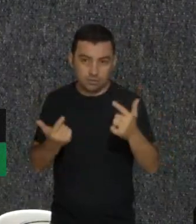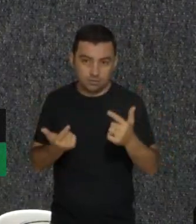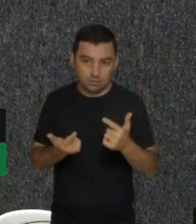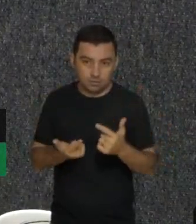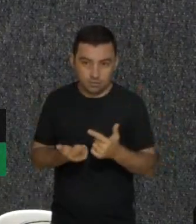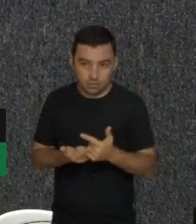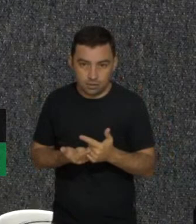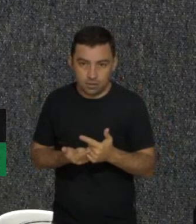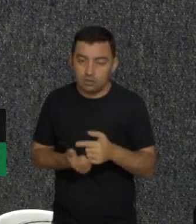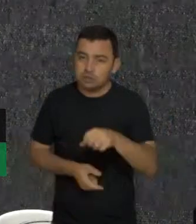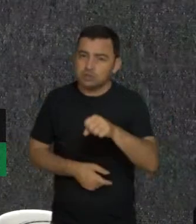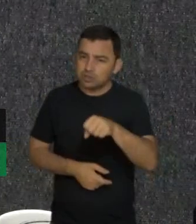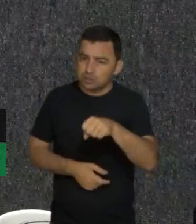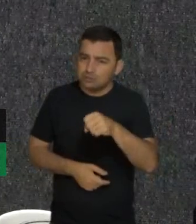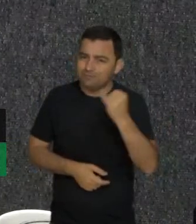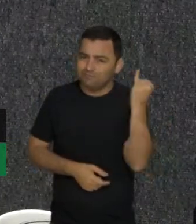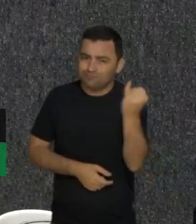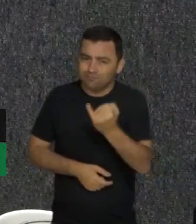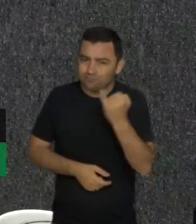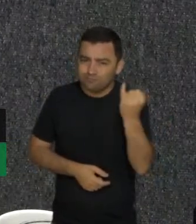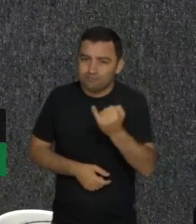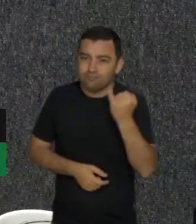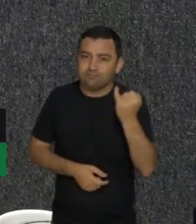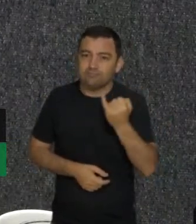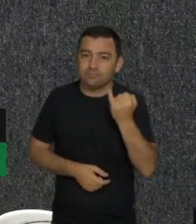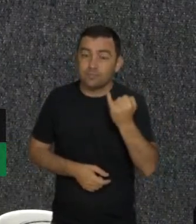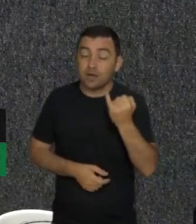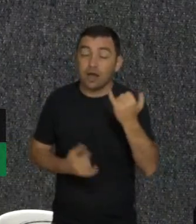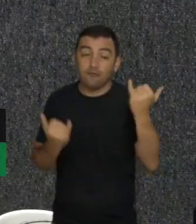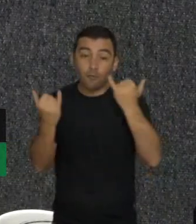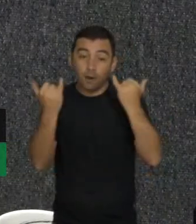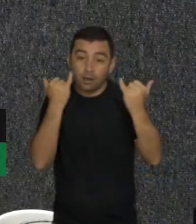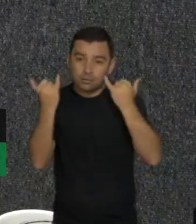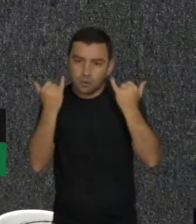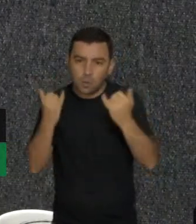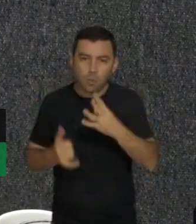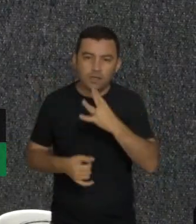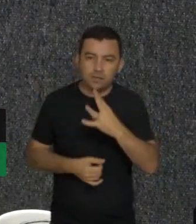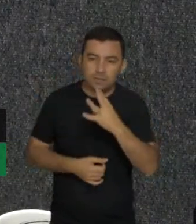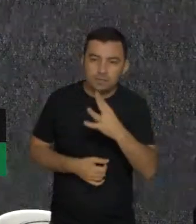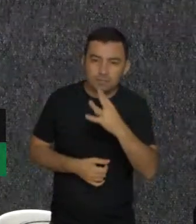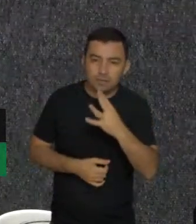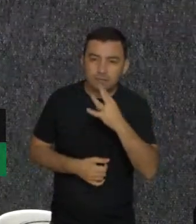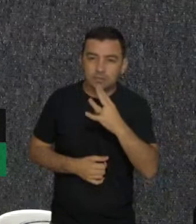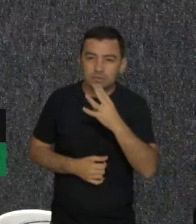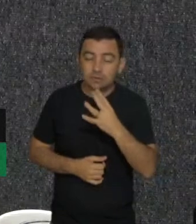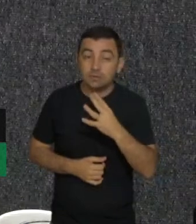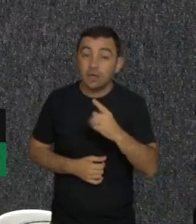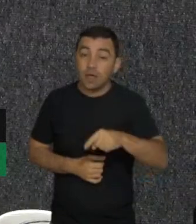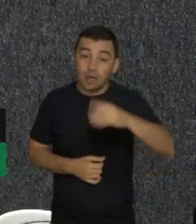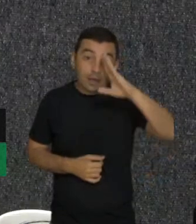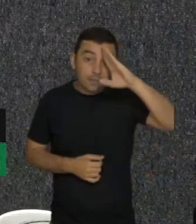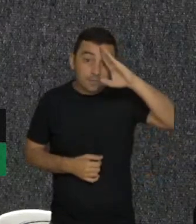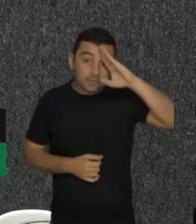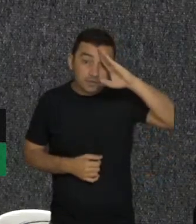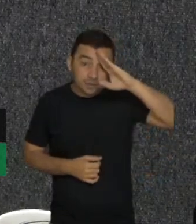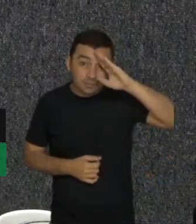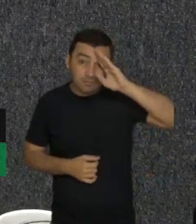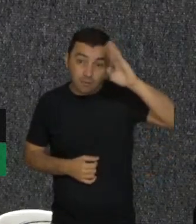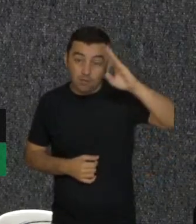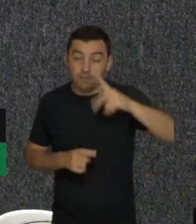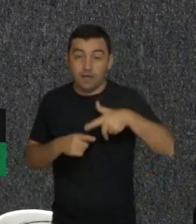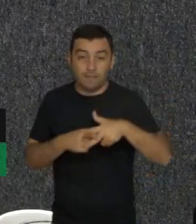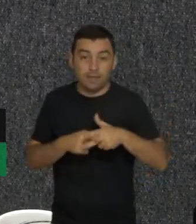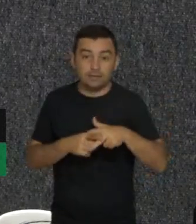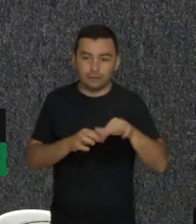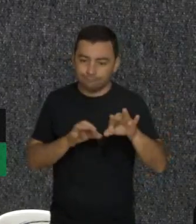tem sido fundamental porque a a informação o conhecimento é a principal ferramenta que nós temos